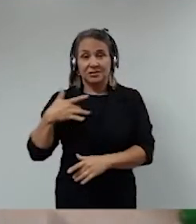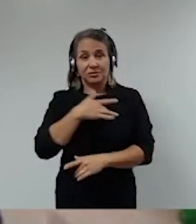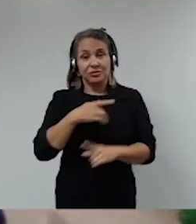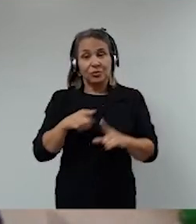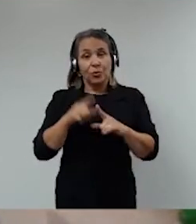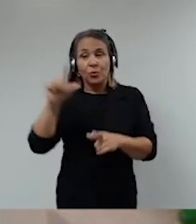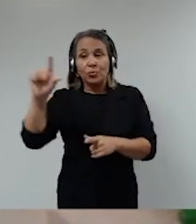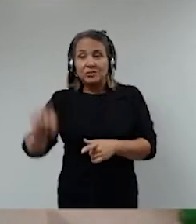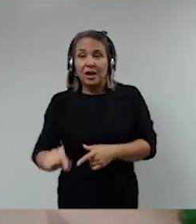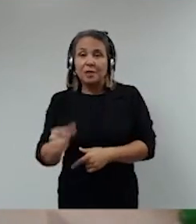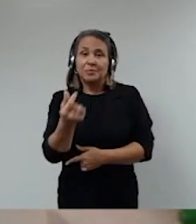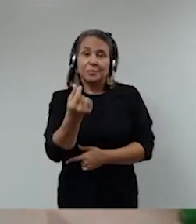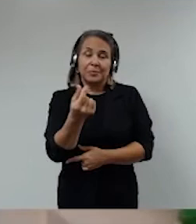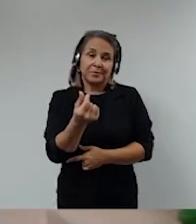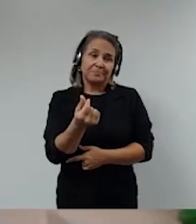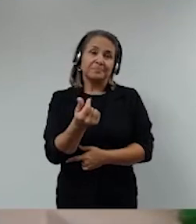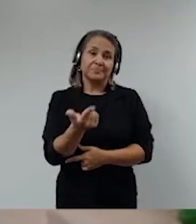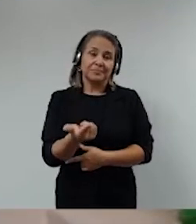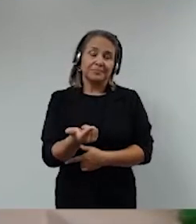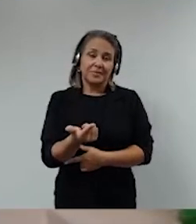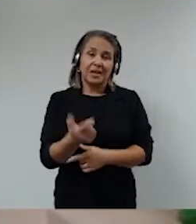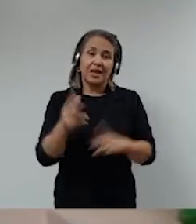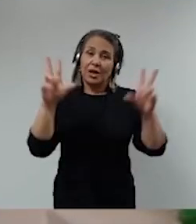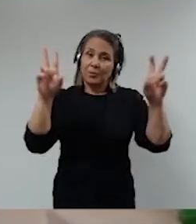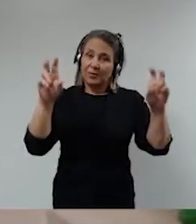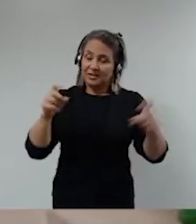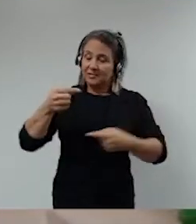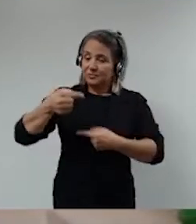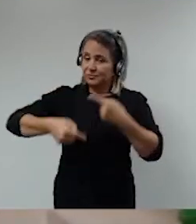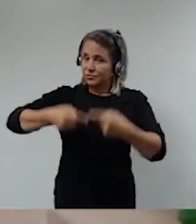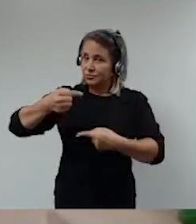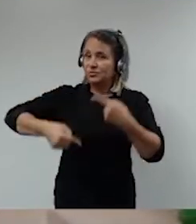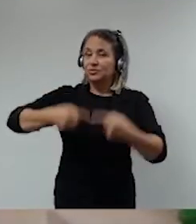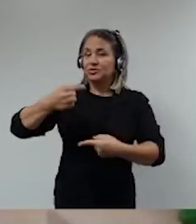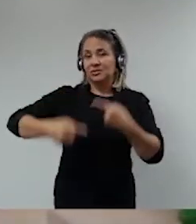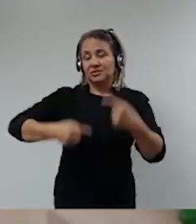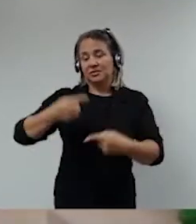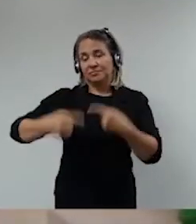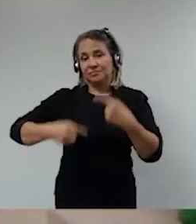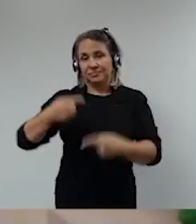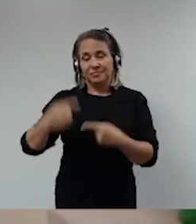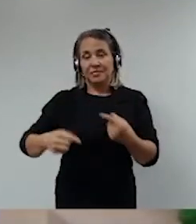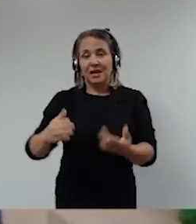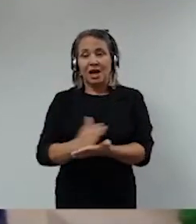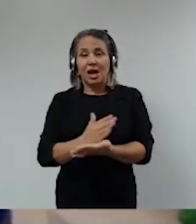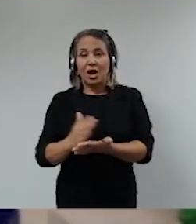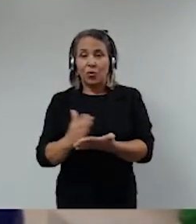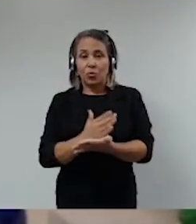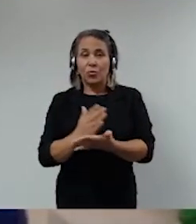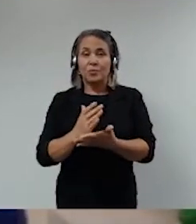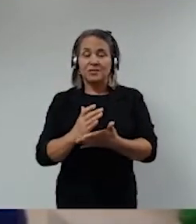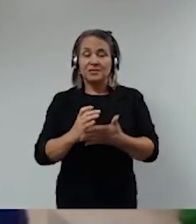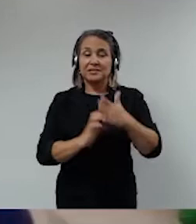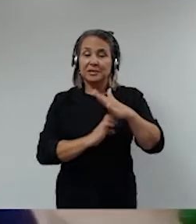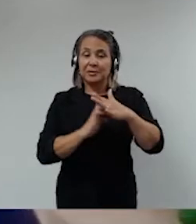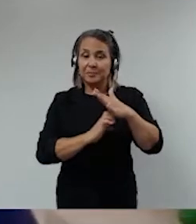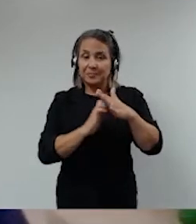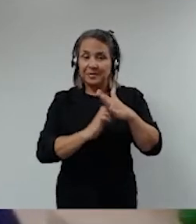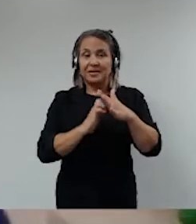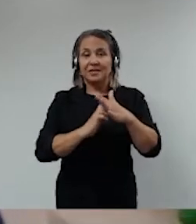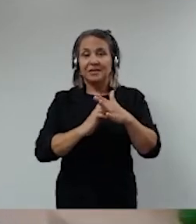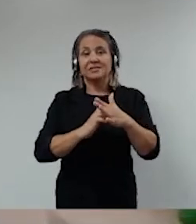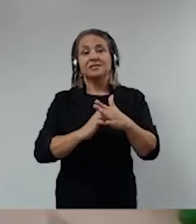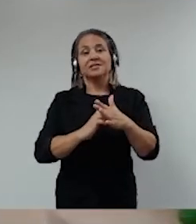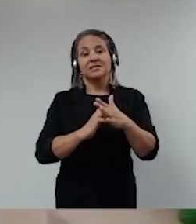de custos. Então, isso é uma questão muito discutível, né? Algumas operadoras e de plano de